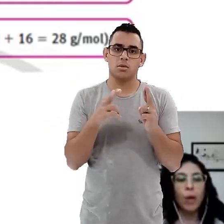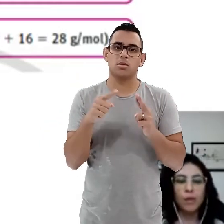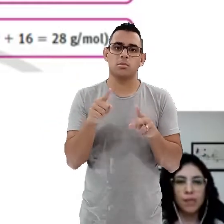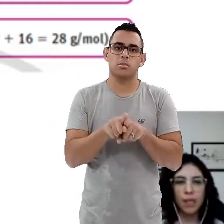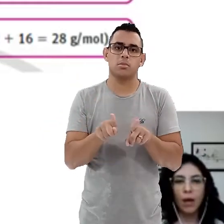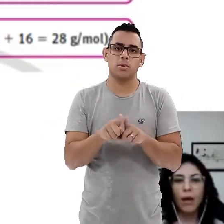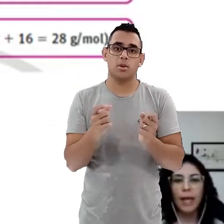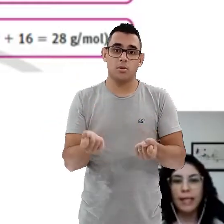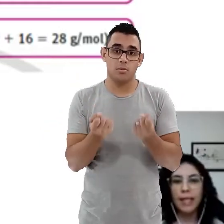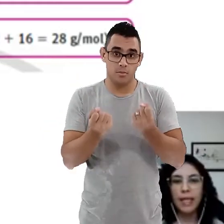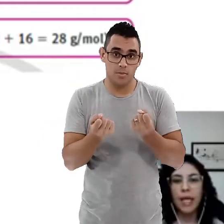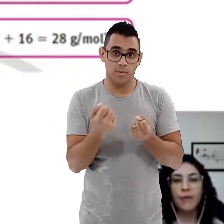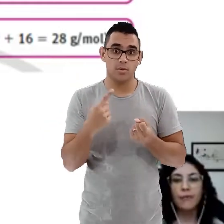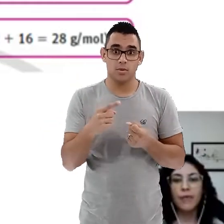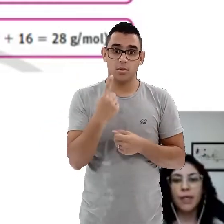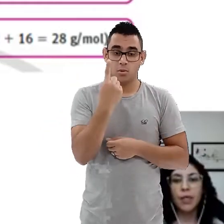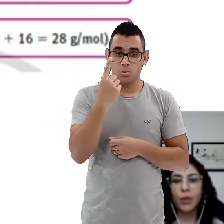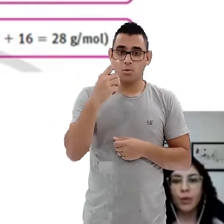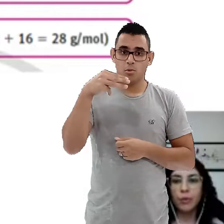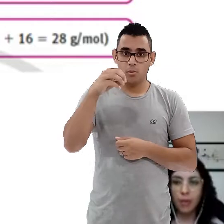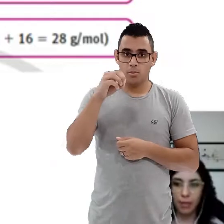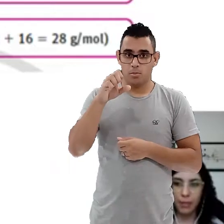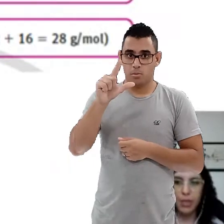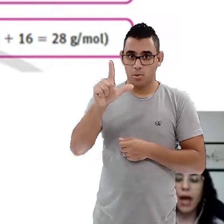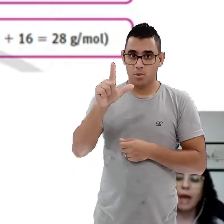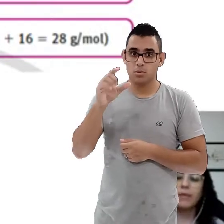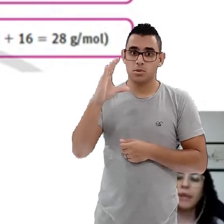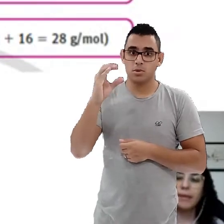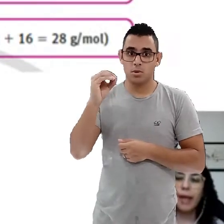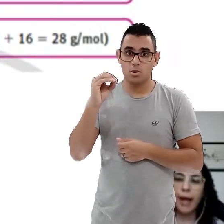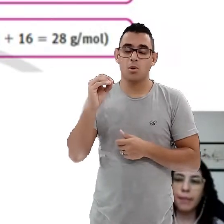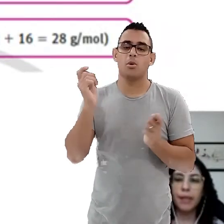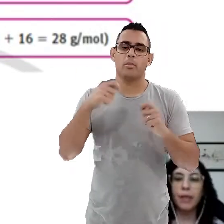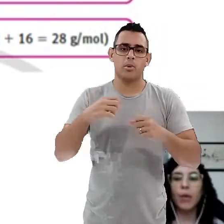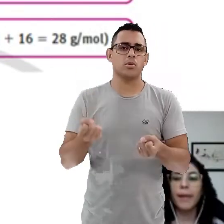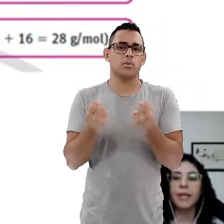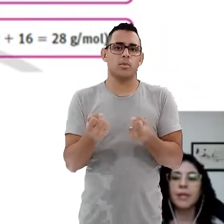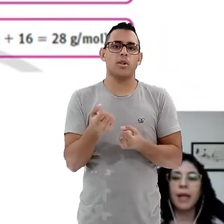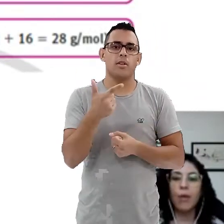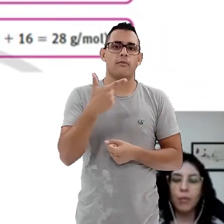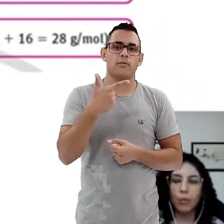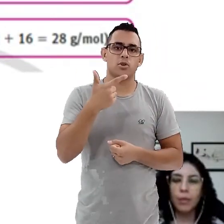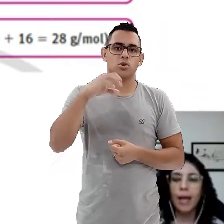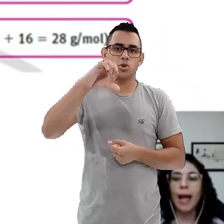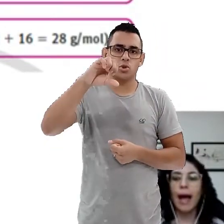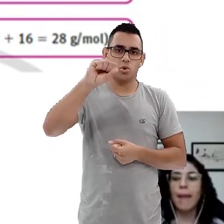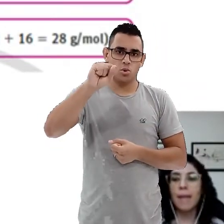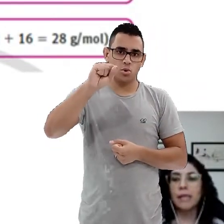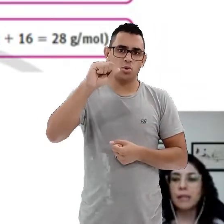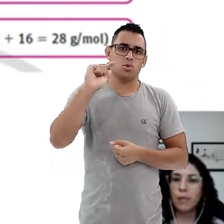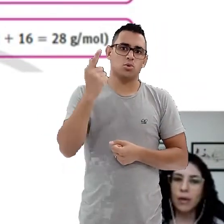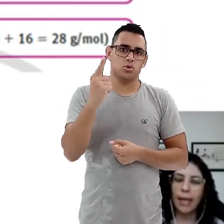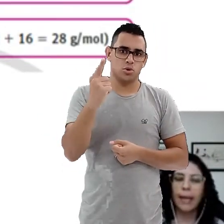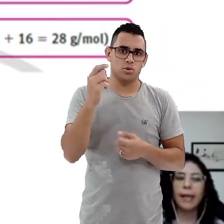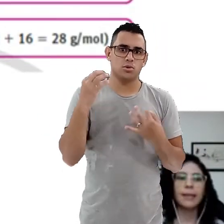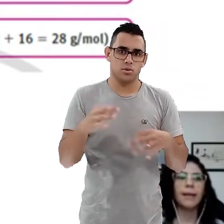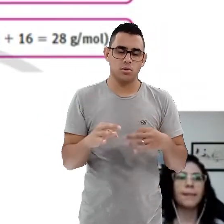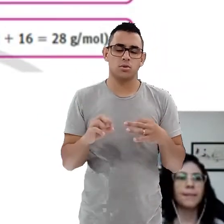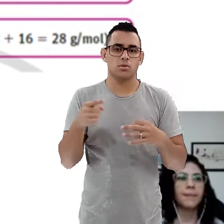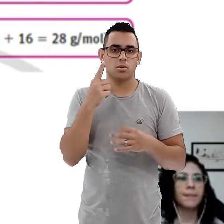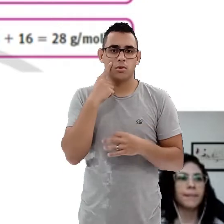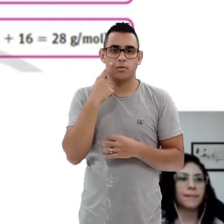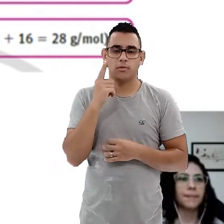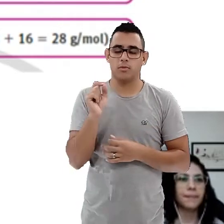um mol de CO, ele tem 28 gramas. Aí vamos lembrar rapidinho como é que a gente calcula a massa molar,